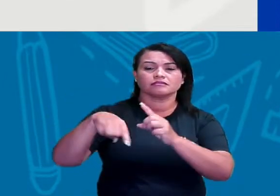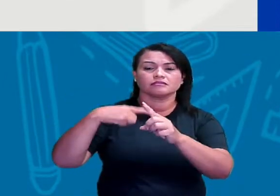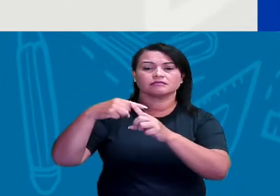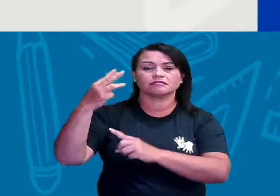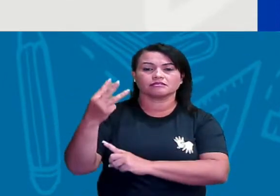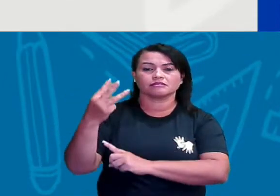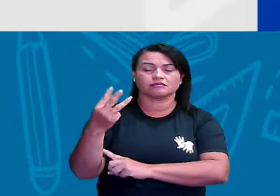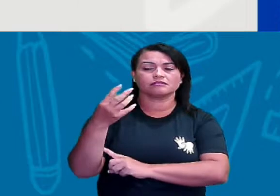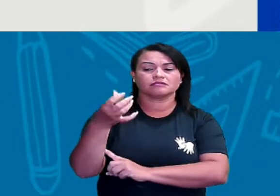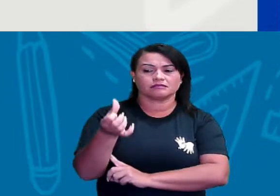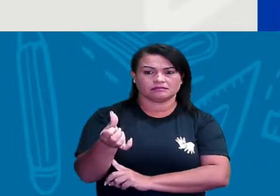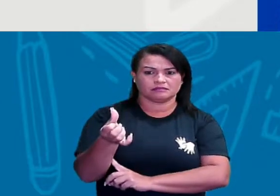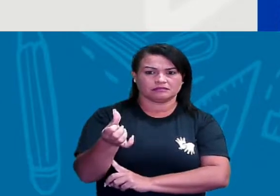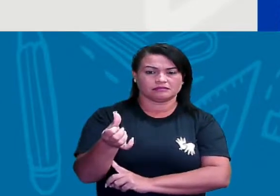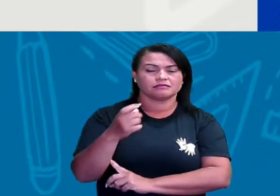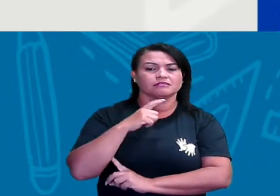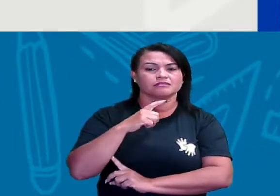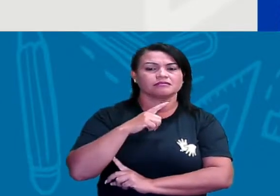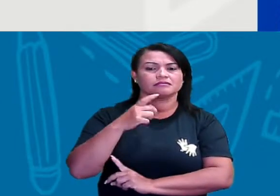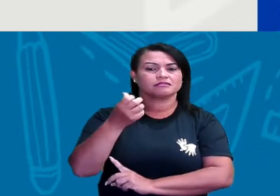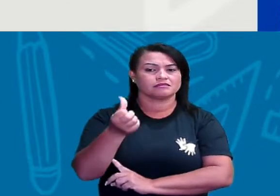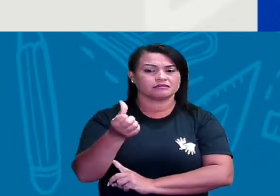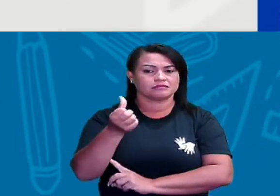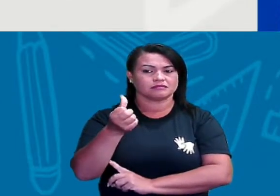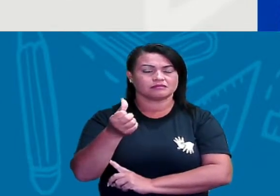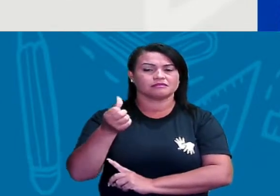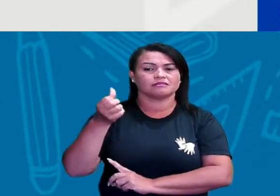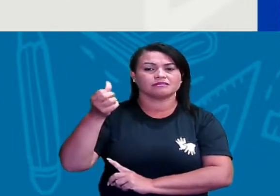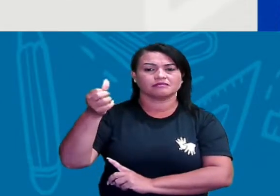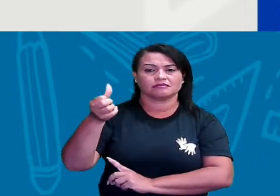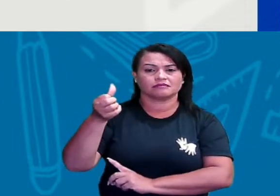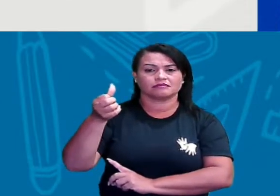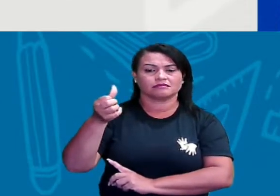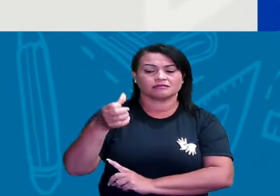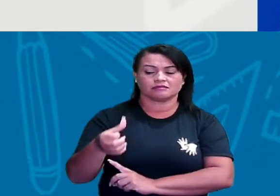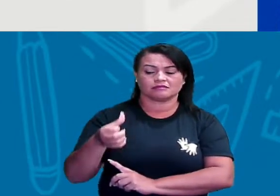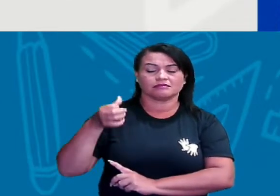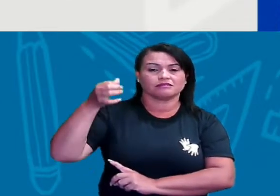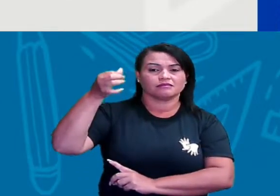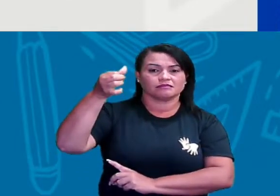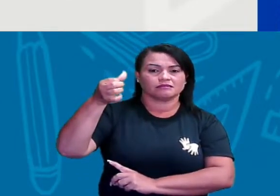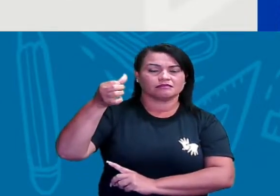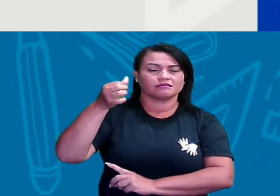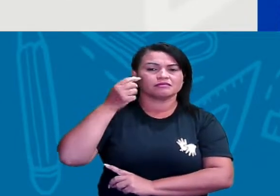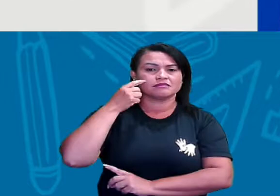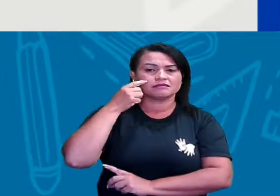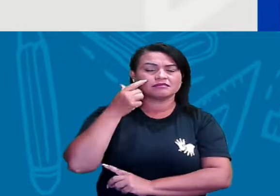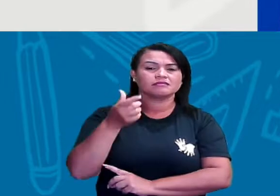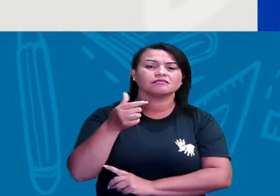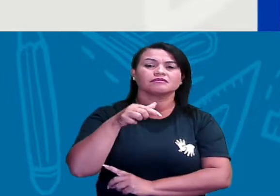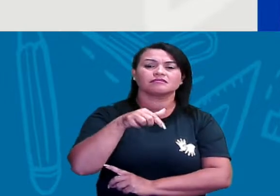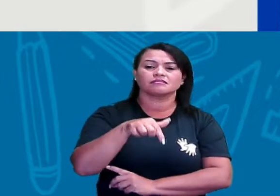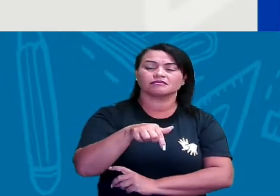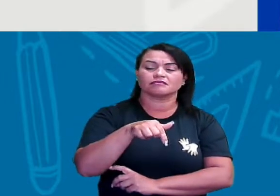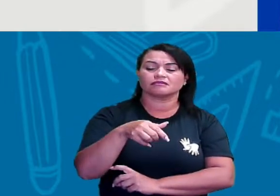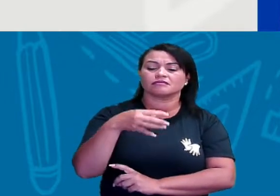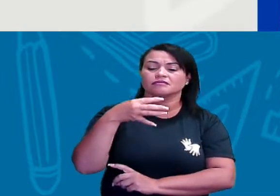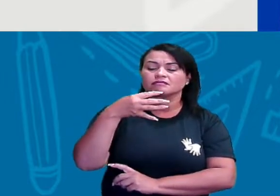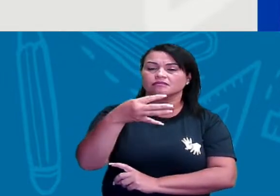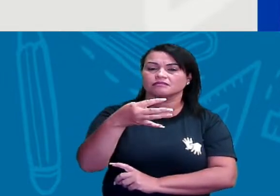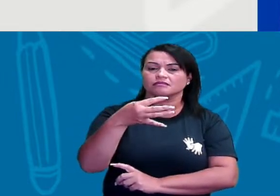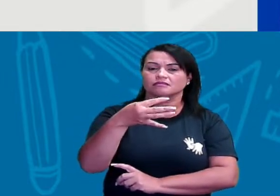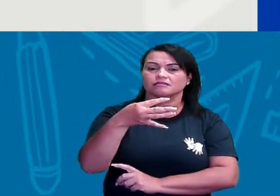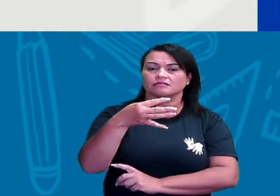3, 6. Então, aqui eu vou ter 6 elevado a 6. Outro exemplo que eu coloquei aqui, ó, 7 elevado a 4